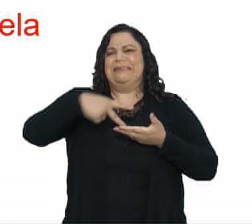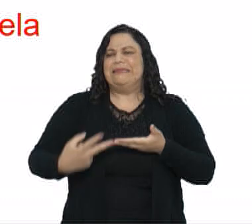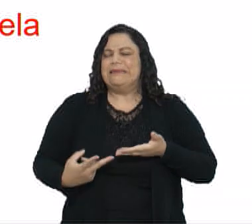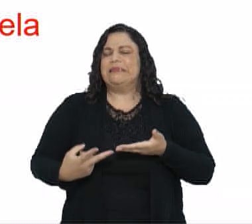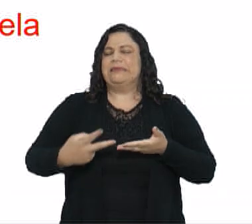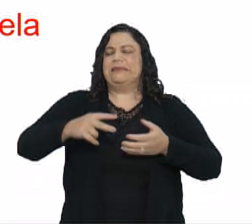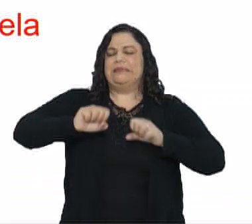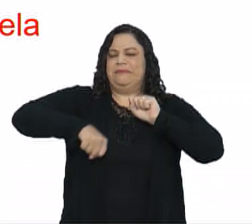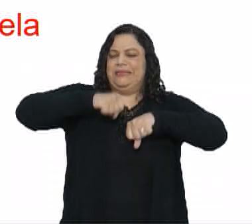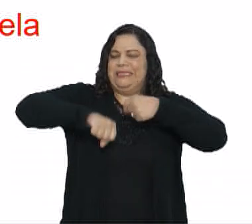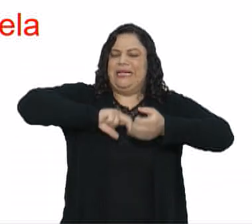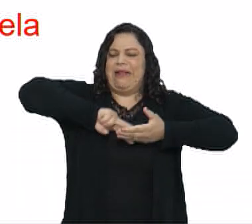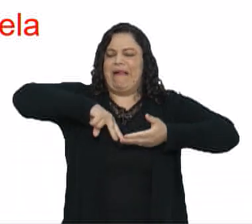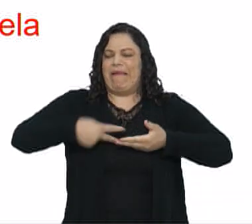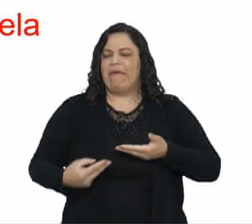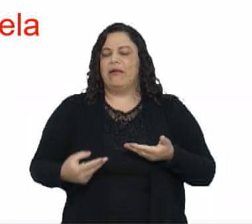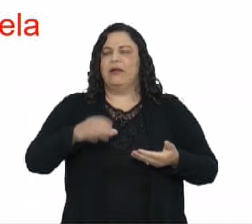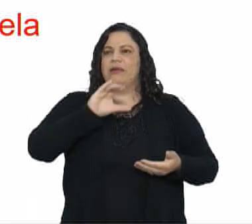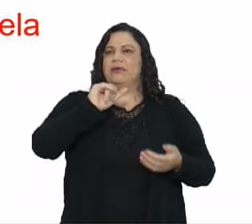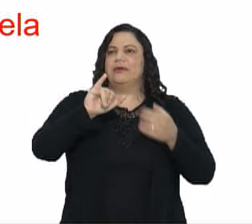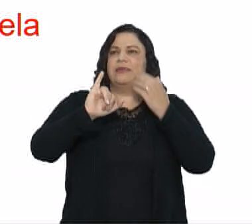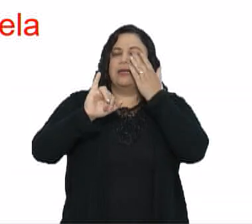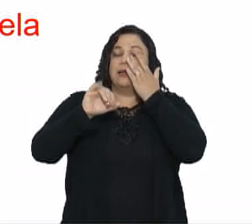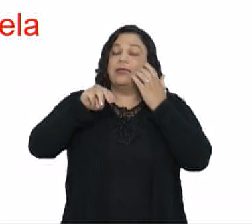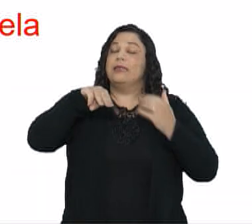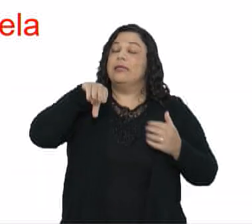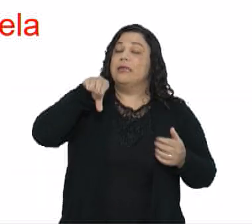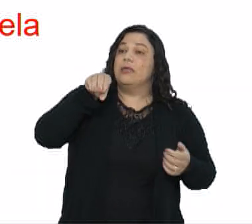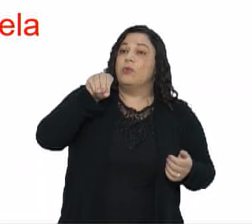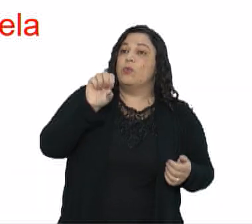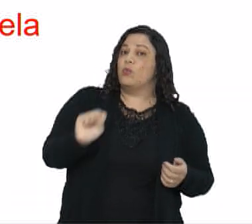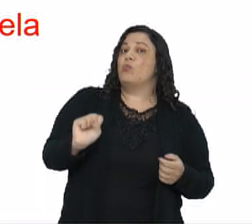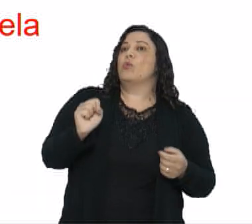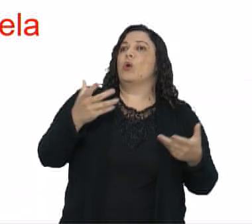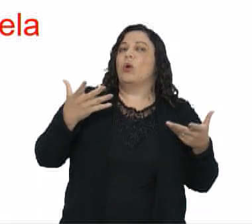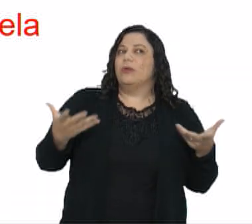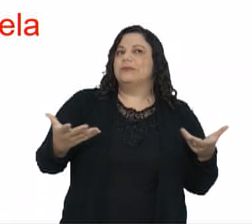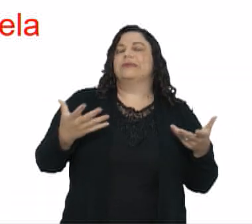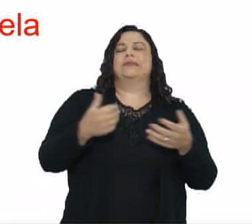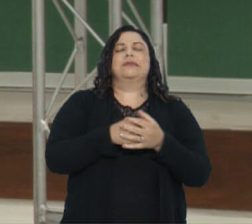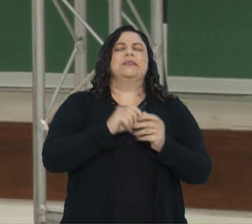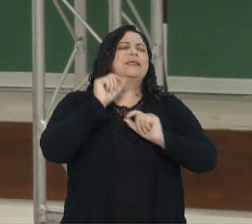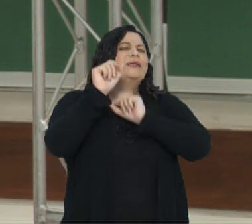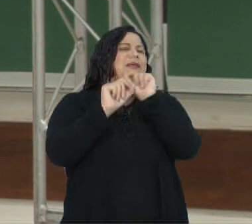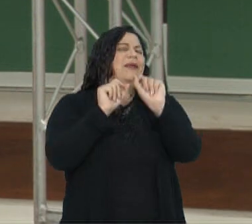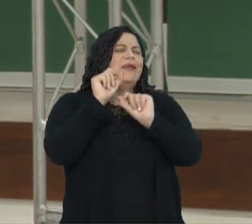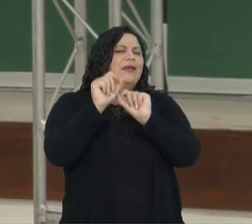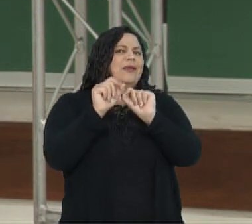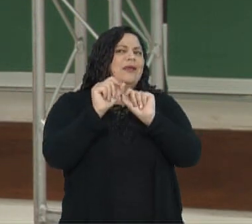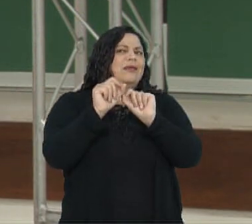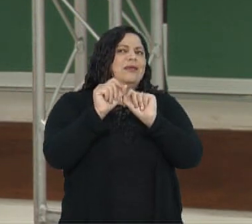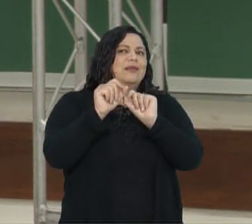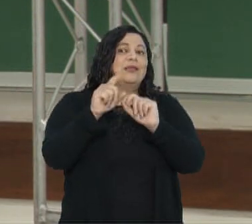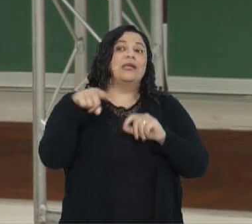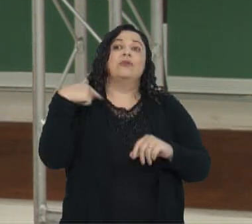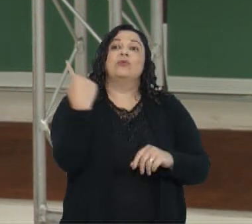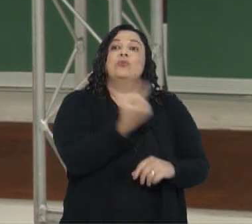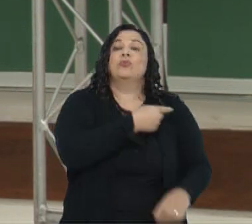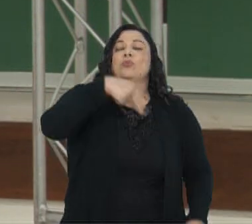bicicleta. Sujeito oculto, nós, determinado pela desinência verbal. Então,